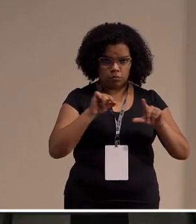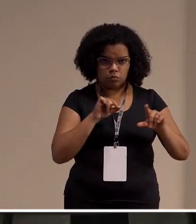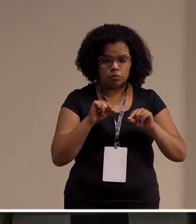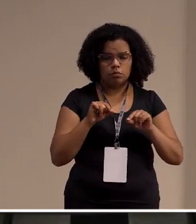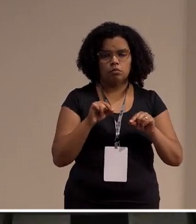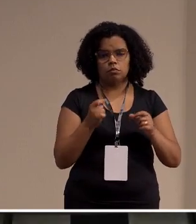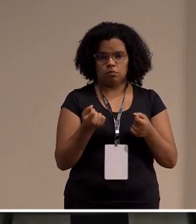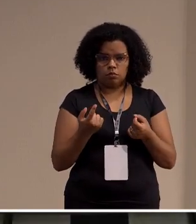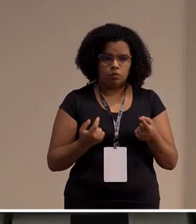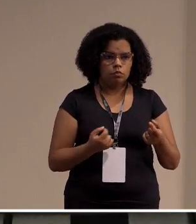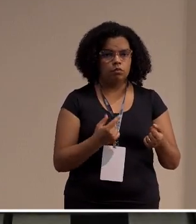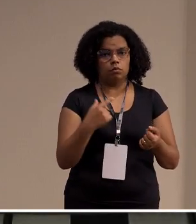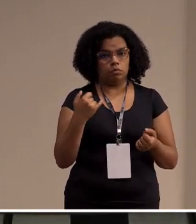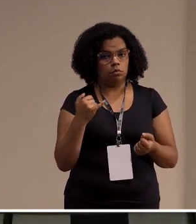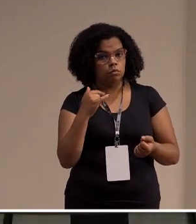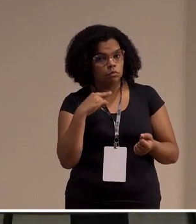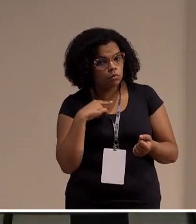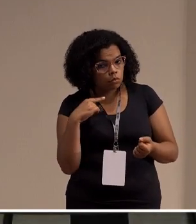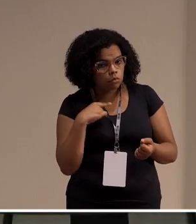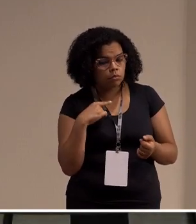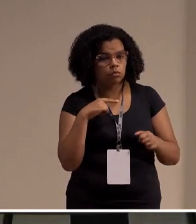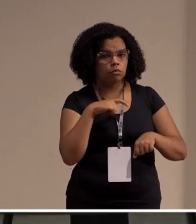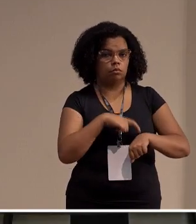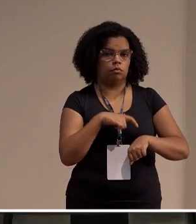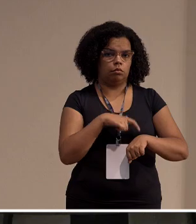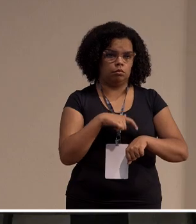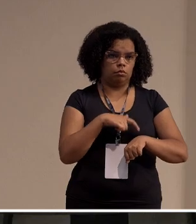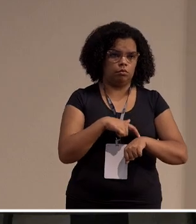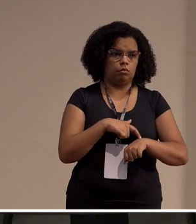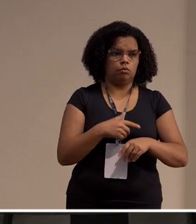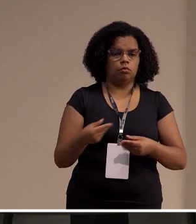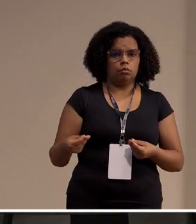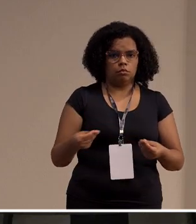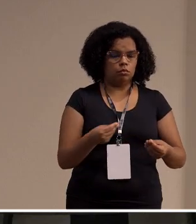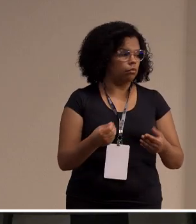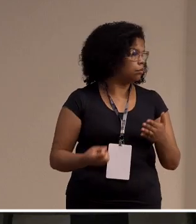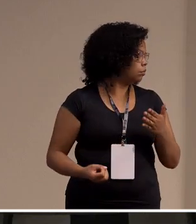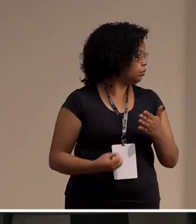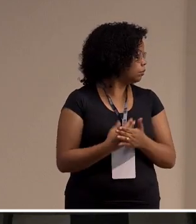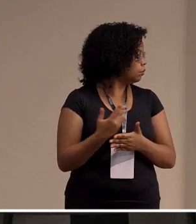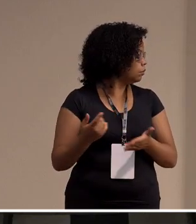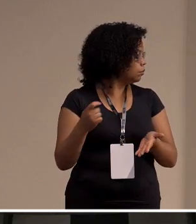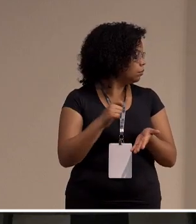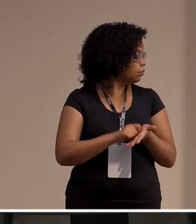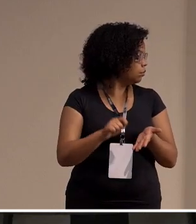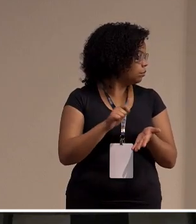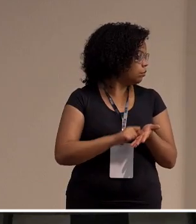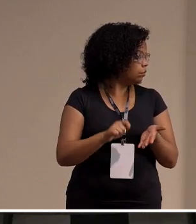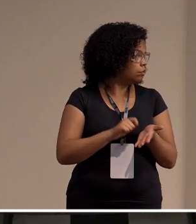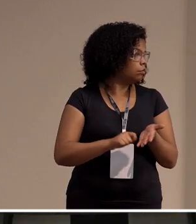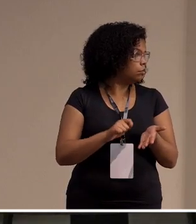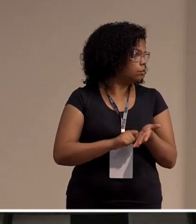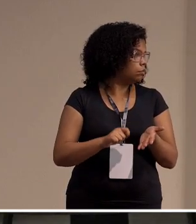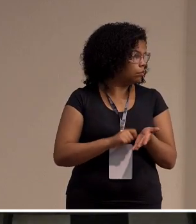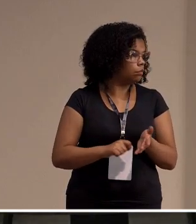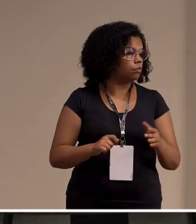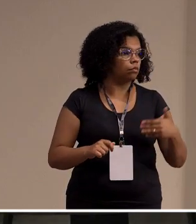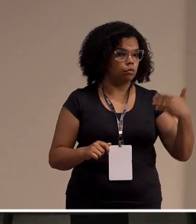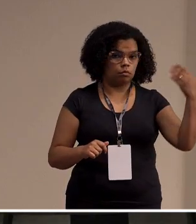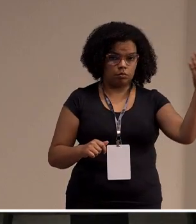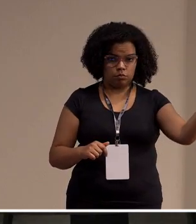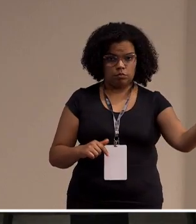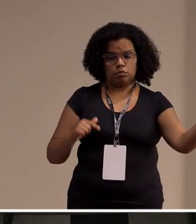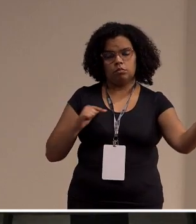algumas delas que derem tempo para a gente passar para os autores. E os autores vão estar autografando nesse stand aqui, logo na